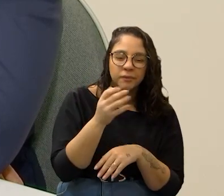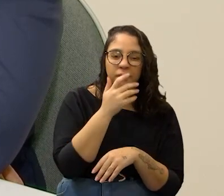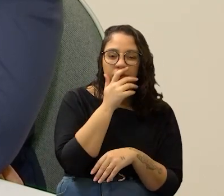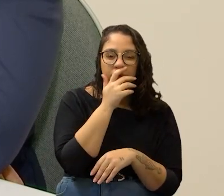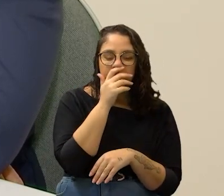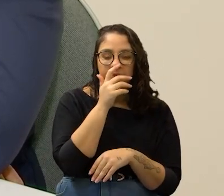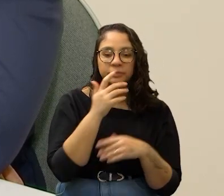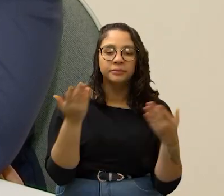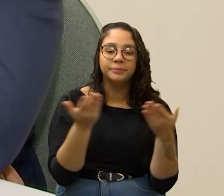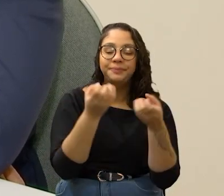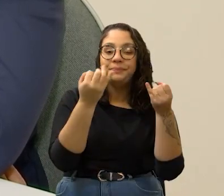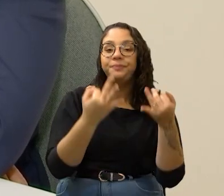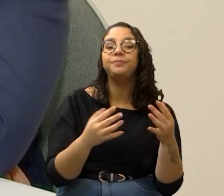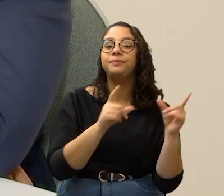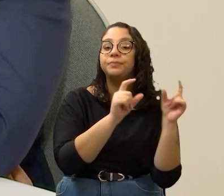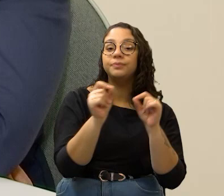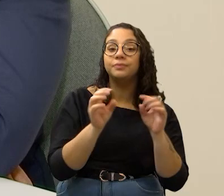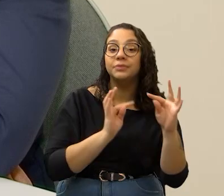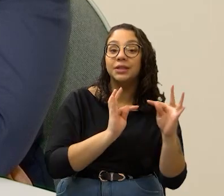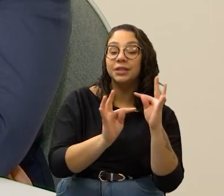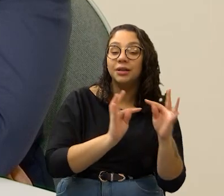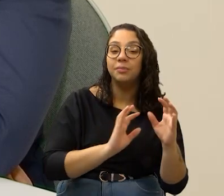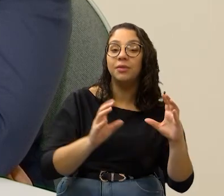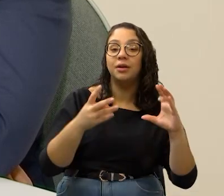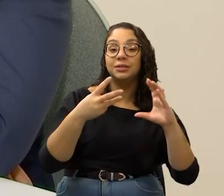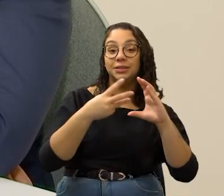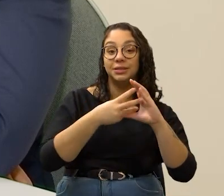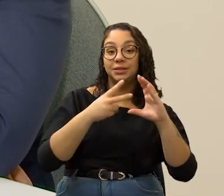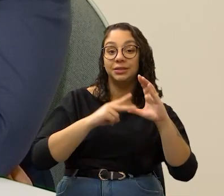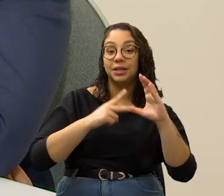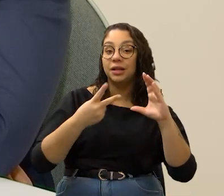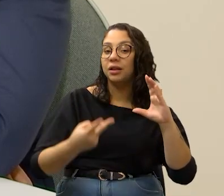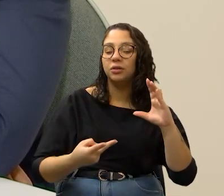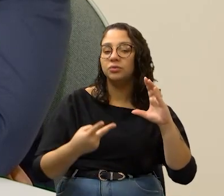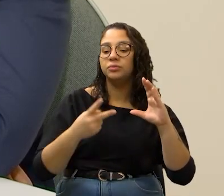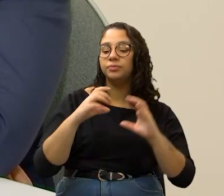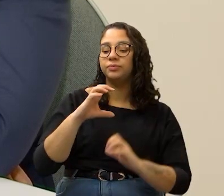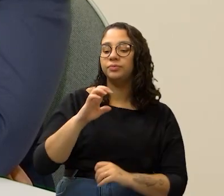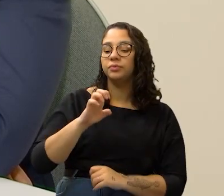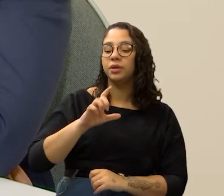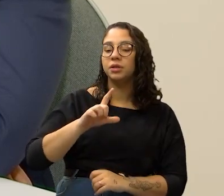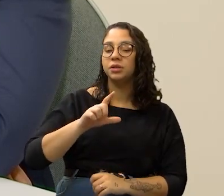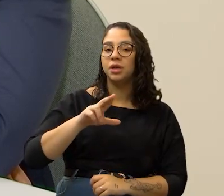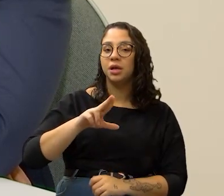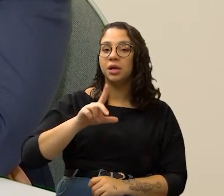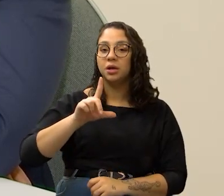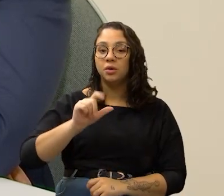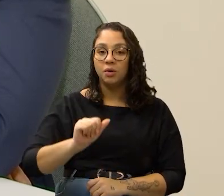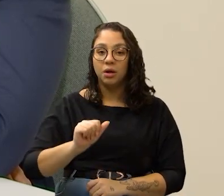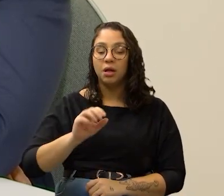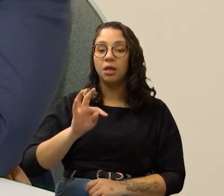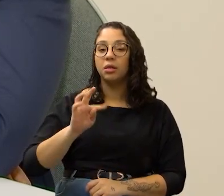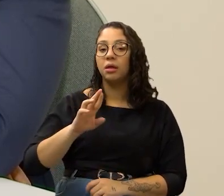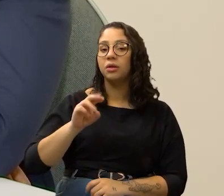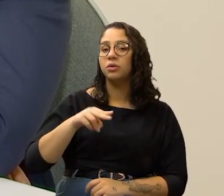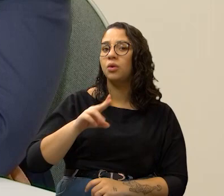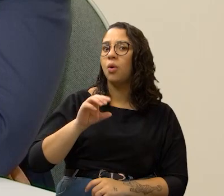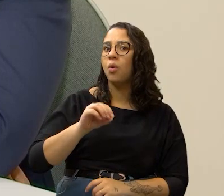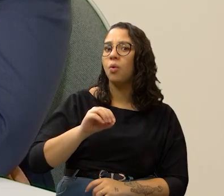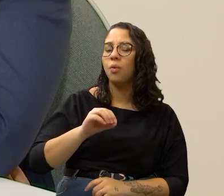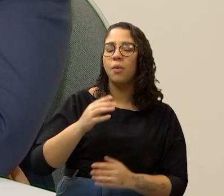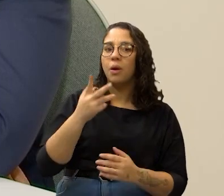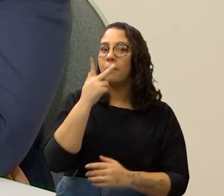Hoje a gente veio falar aqui sobre o tratamento de células-tronco. É uma coisa que parece ainda aos nossos ouvidos uma coisa